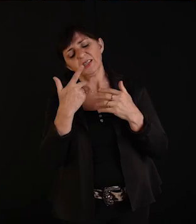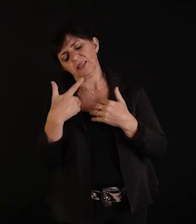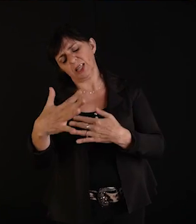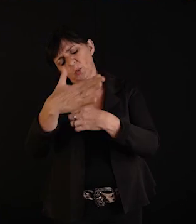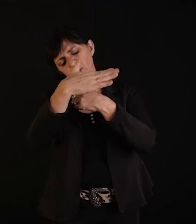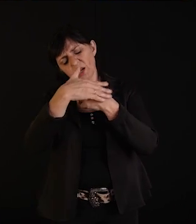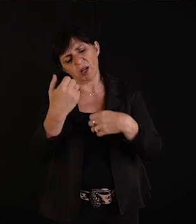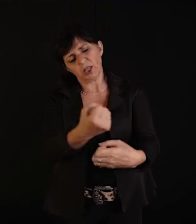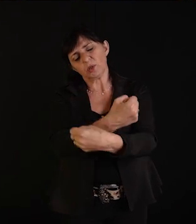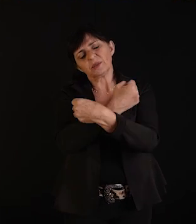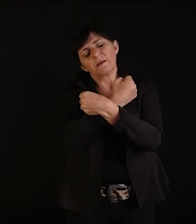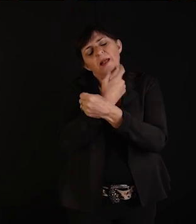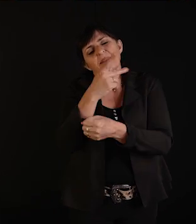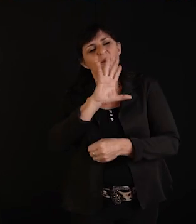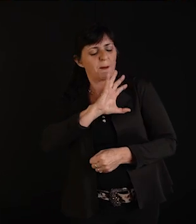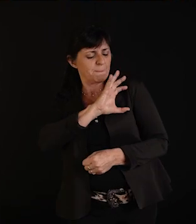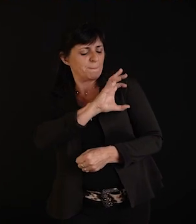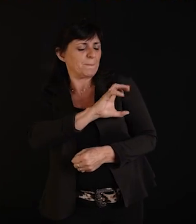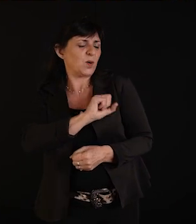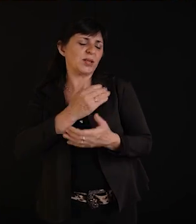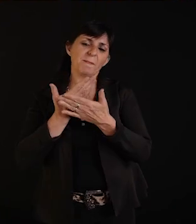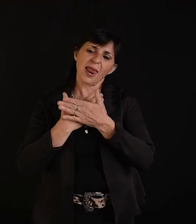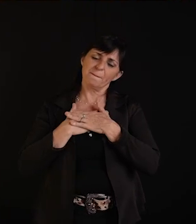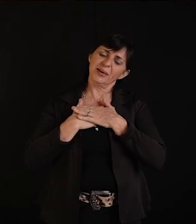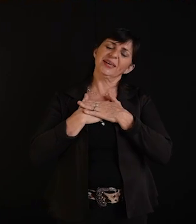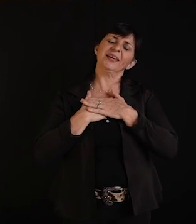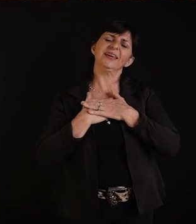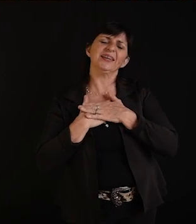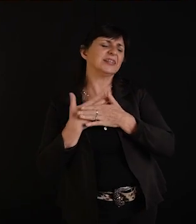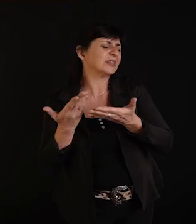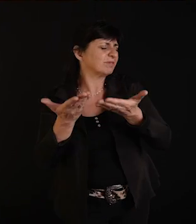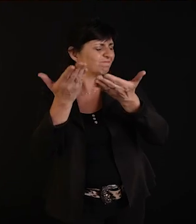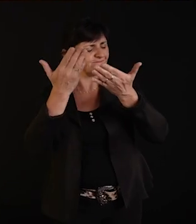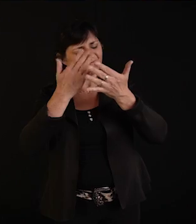teus abraços, teu amor só para mim.